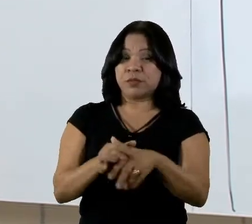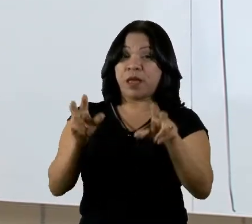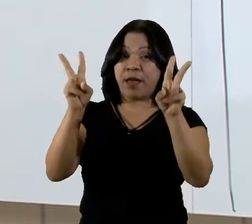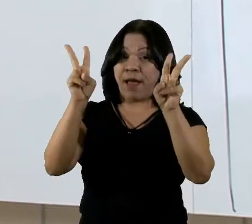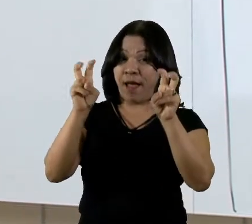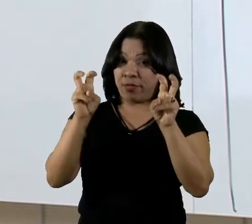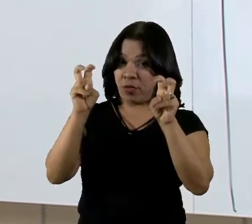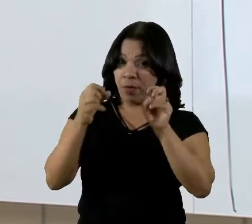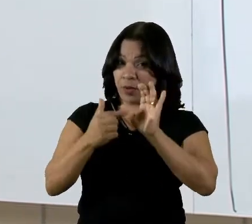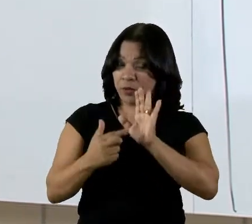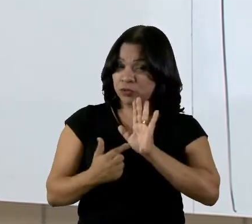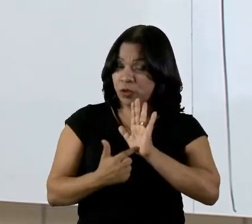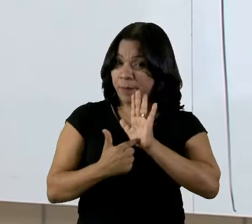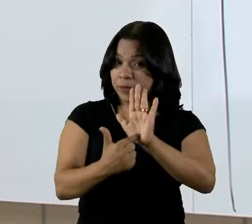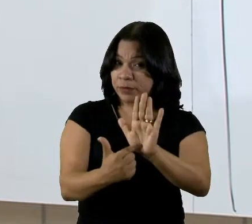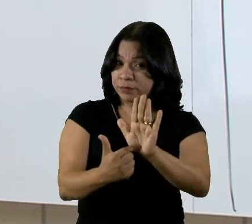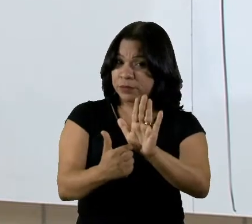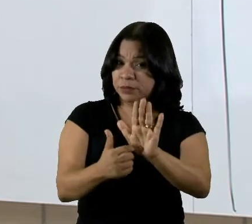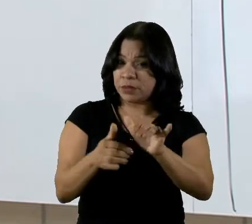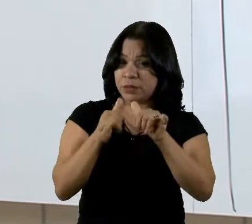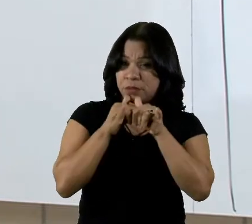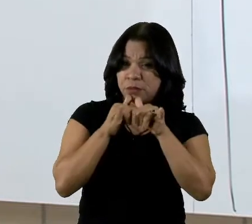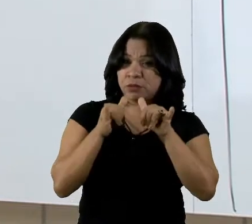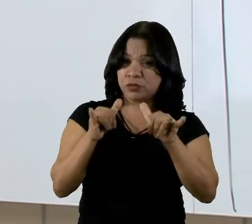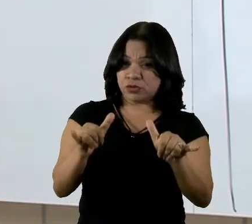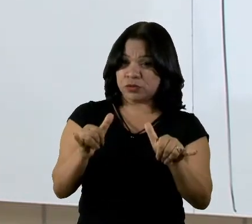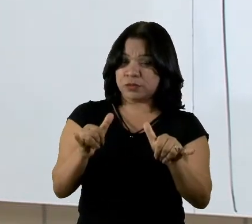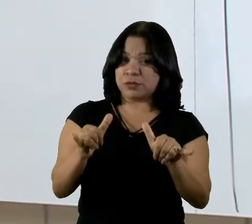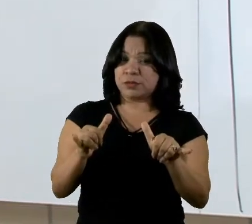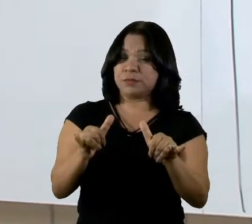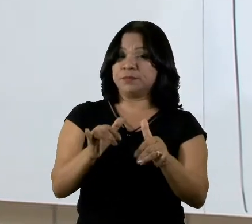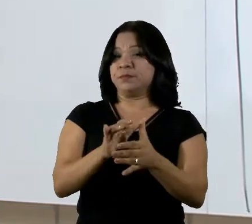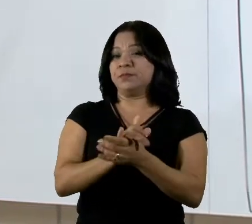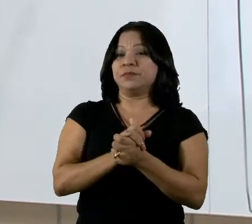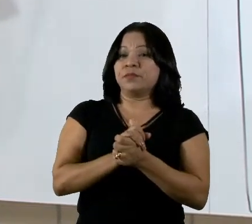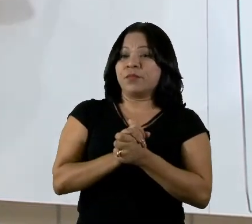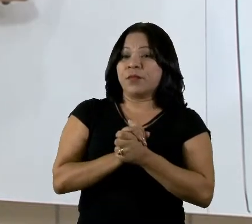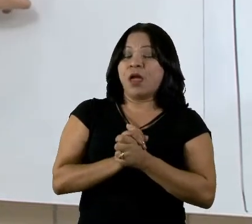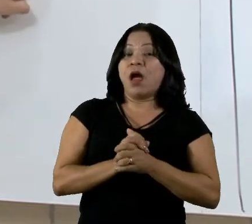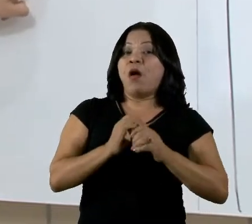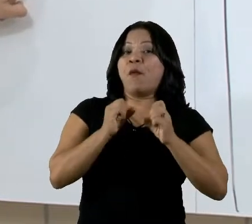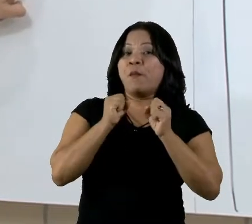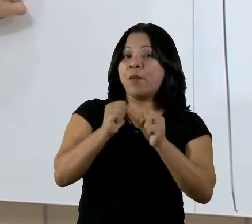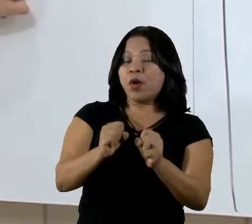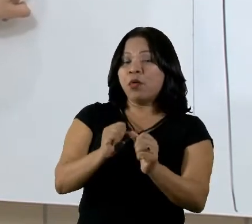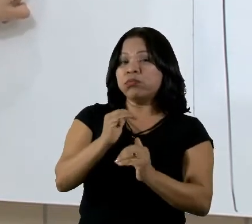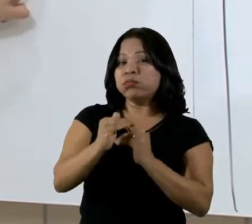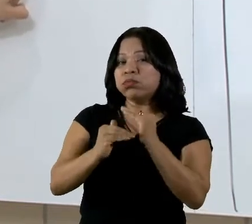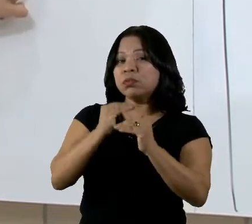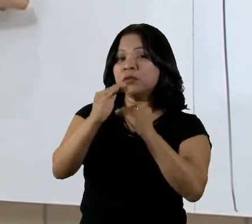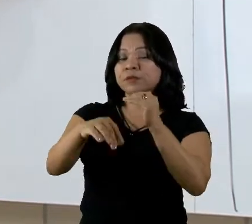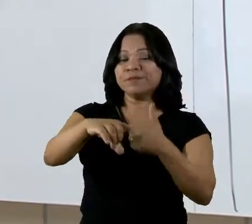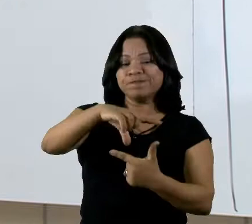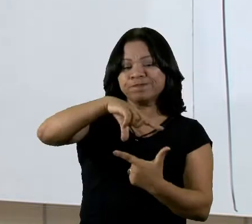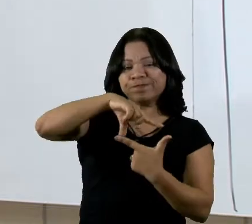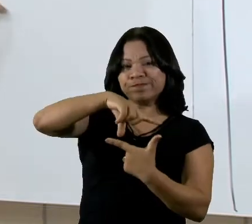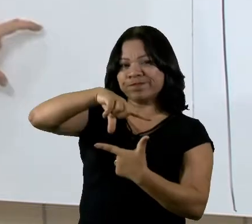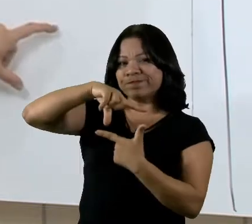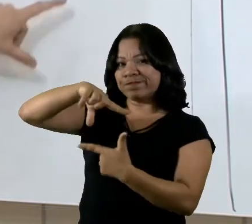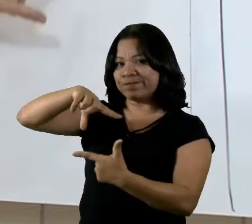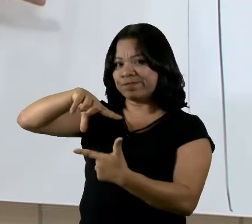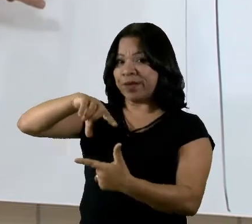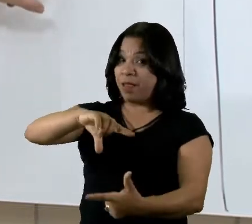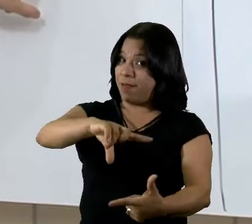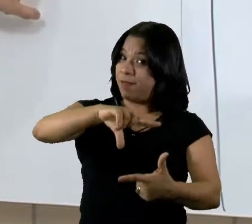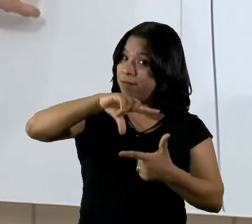apresentada na notícia, por meio do fato noticiado, ele irá desenvolver a charge e com a